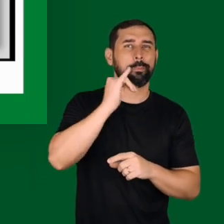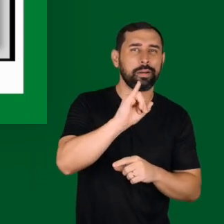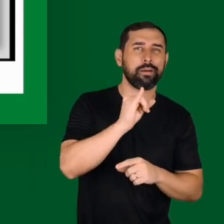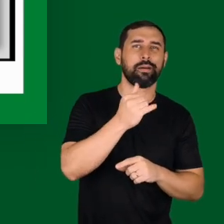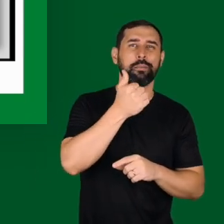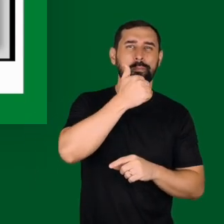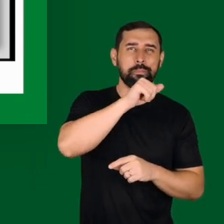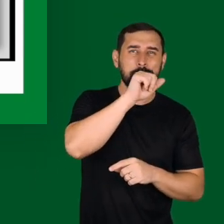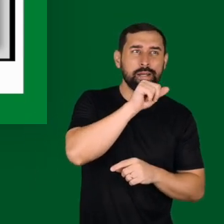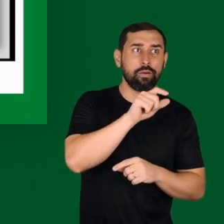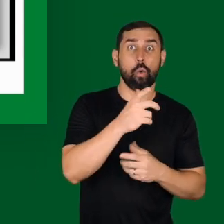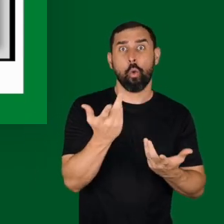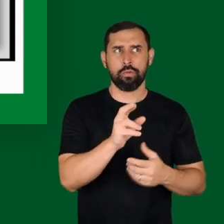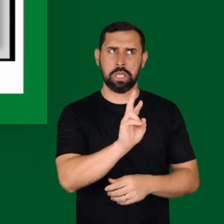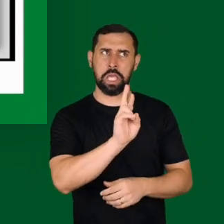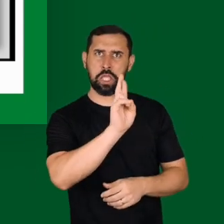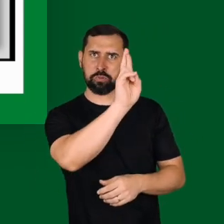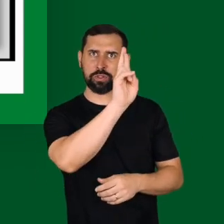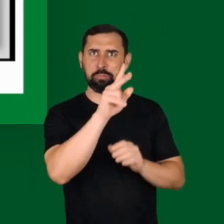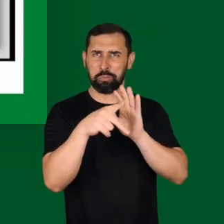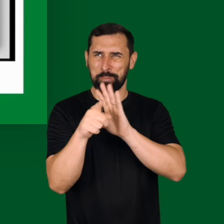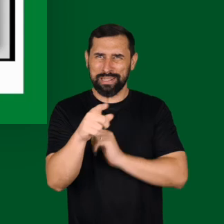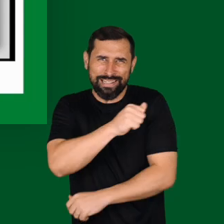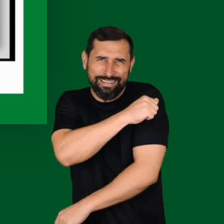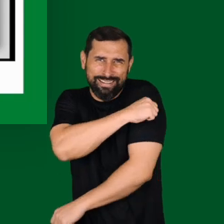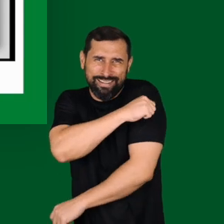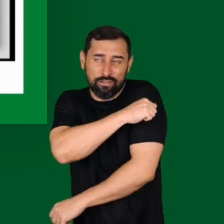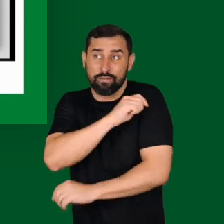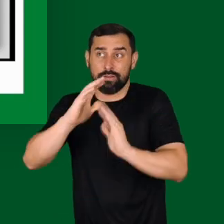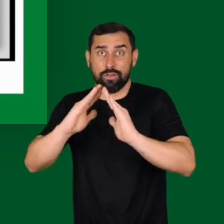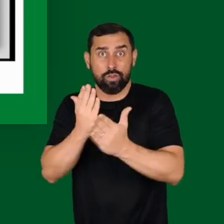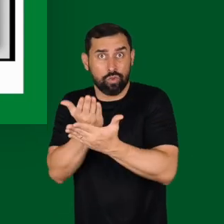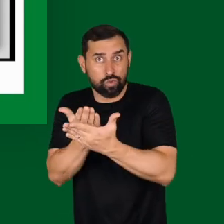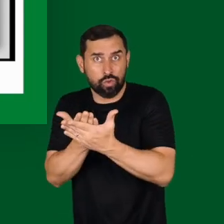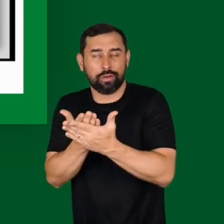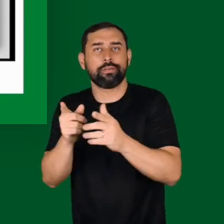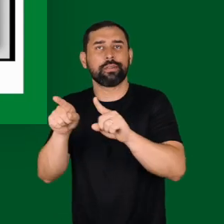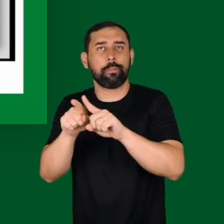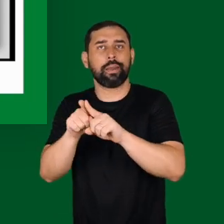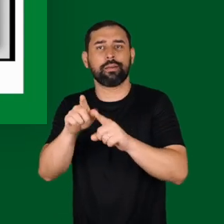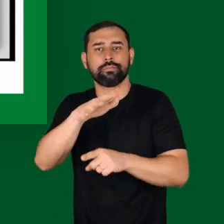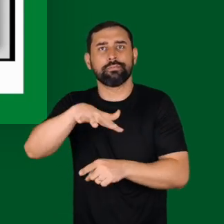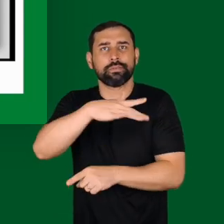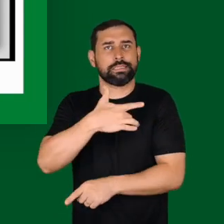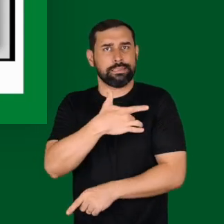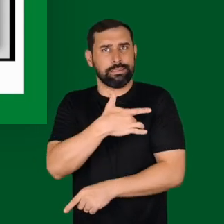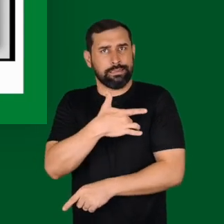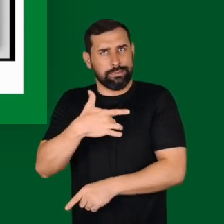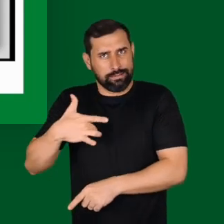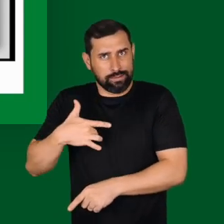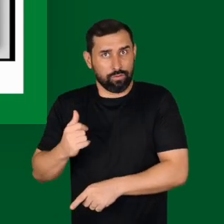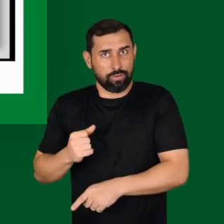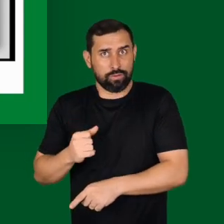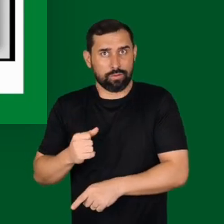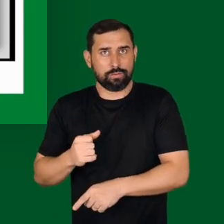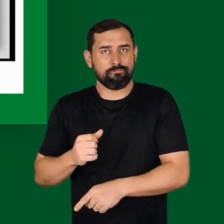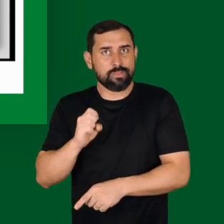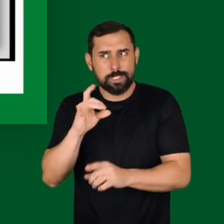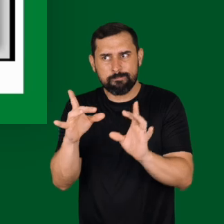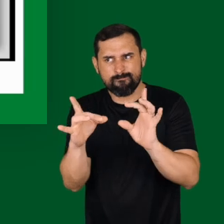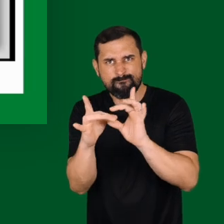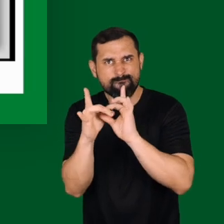uma parceria entre os pais e responsáveis por esse aluno, a escola e a rede de saúde, se